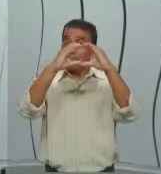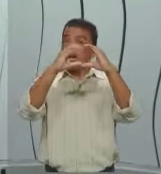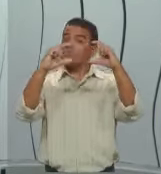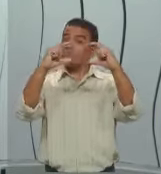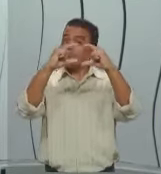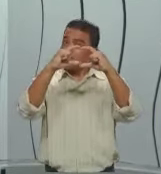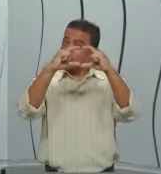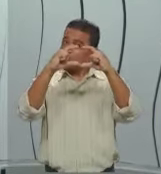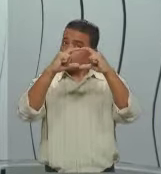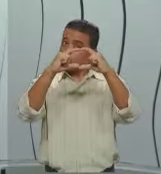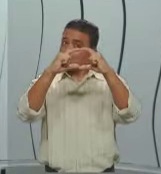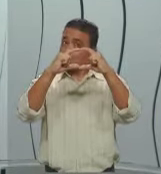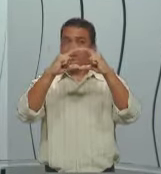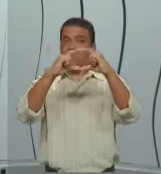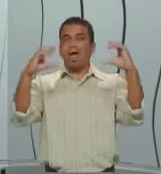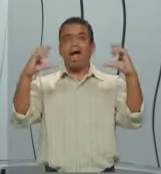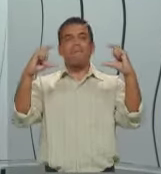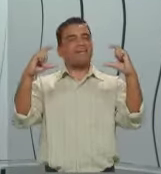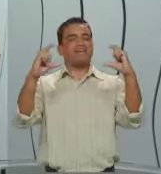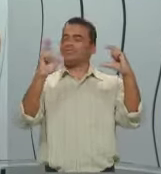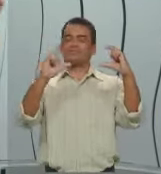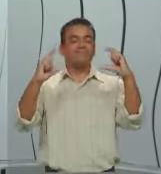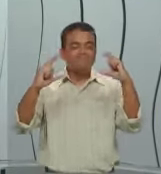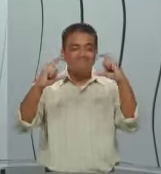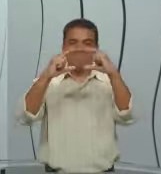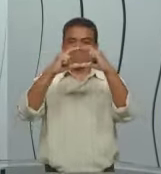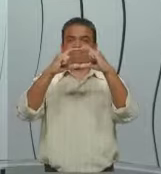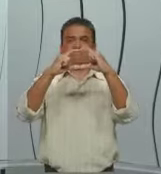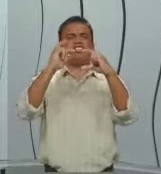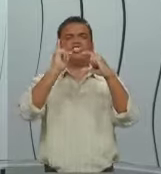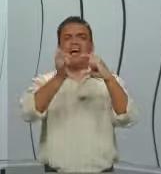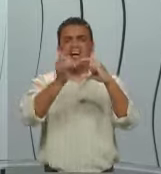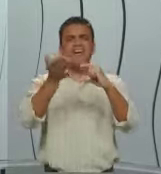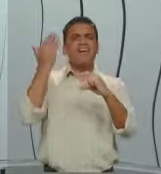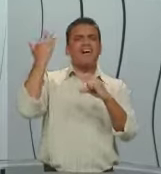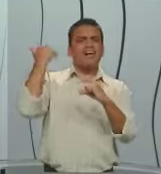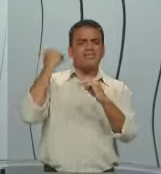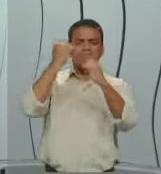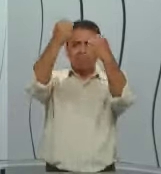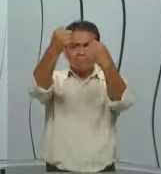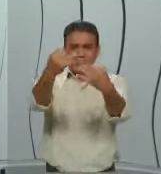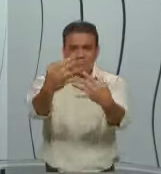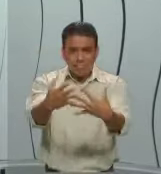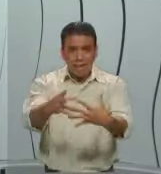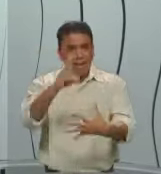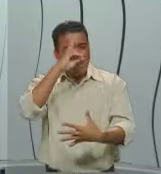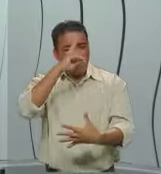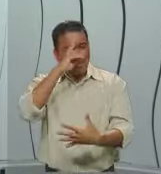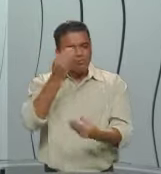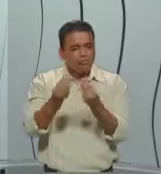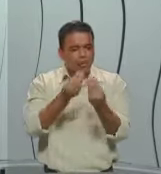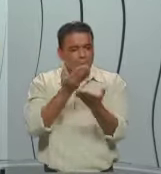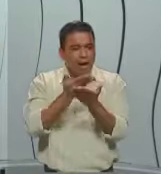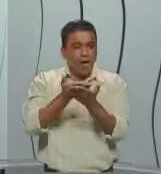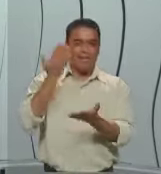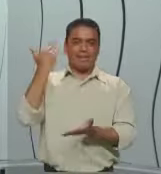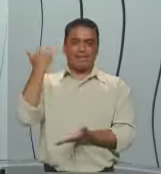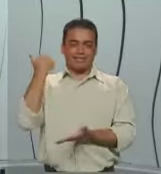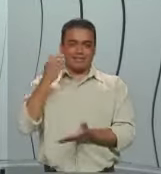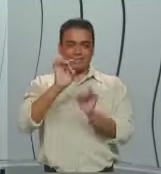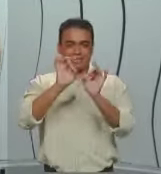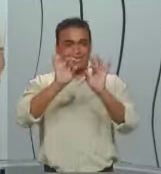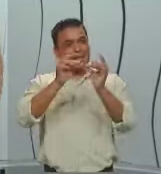corrente elétrica. Simples assim. Ok? A gente já falou sobre isso lá no ciclo 2, só estou relembrando vocês desse detalhe aqui, tá